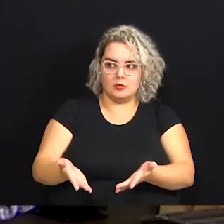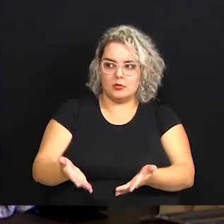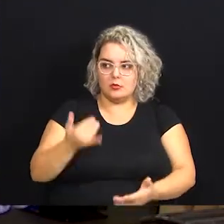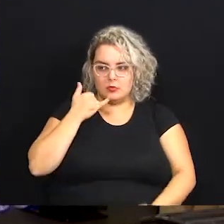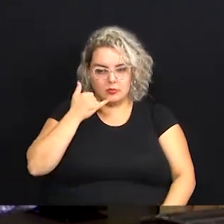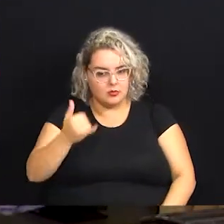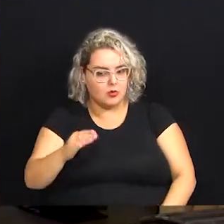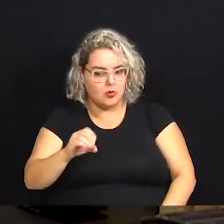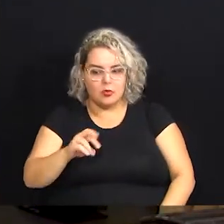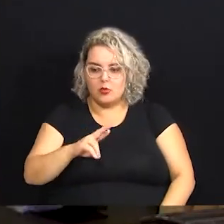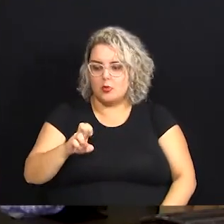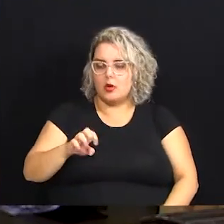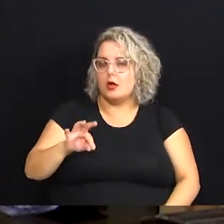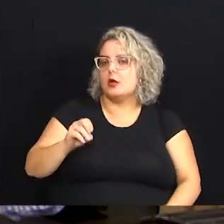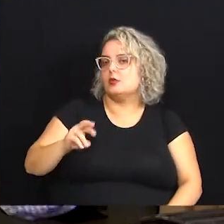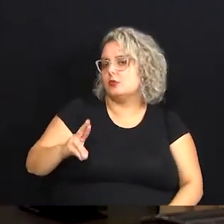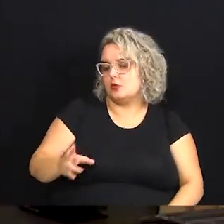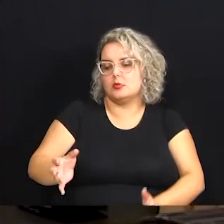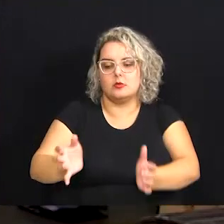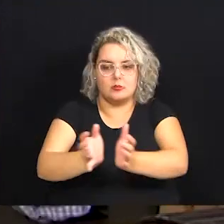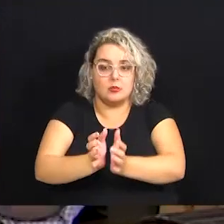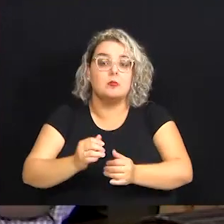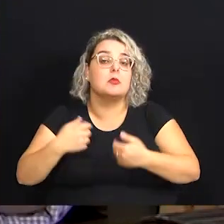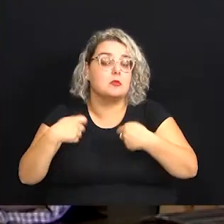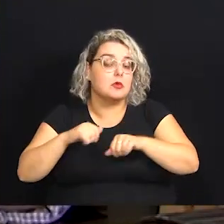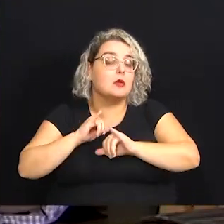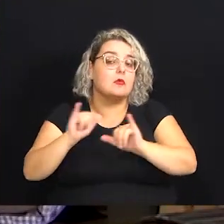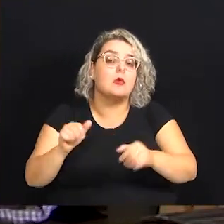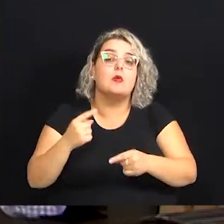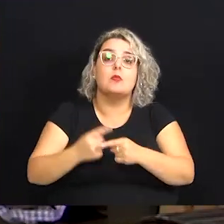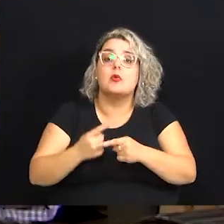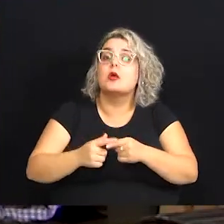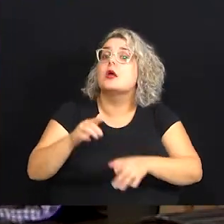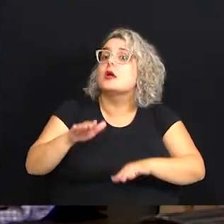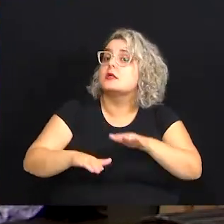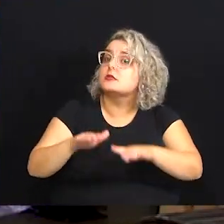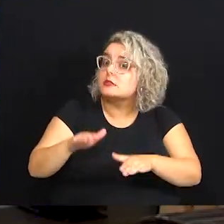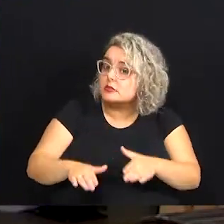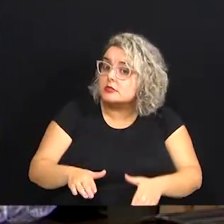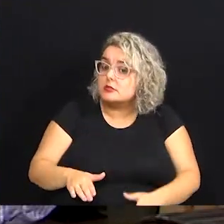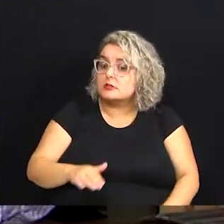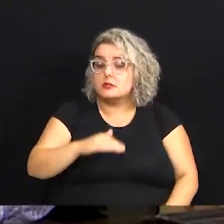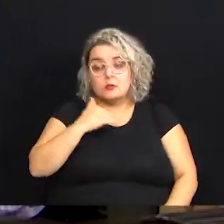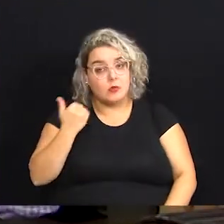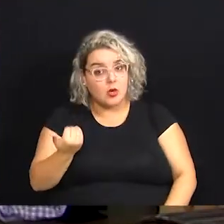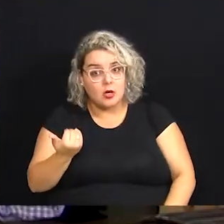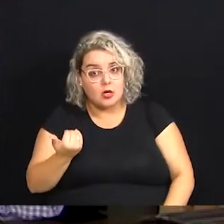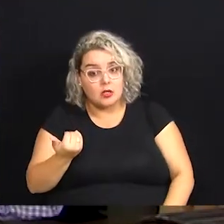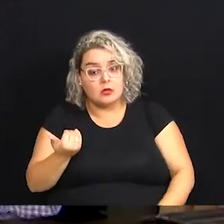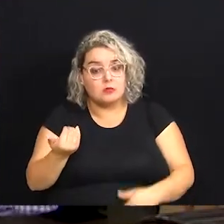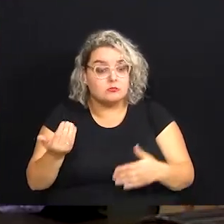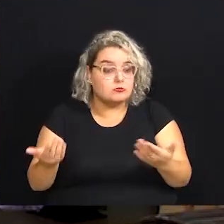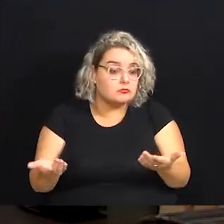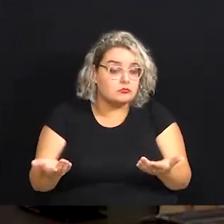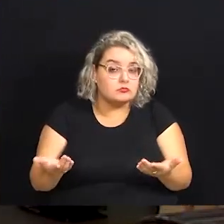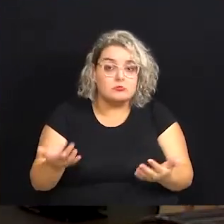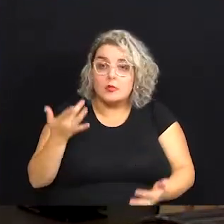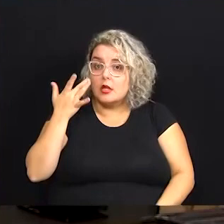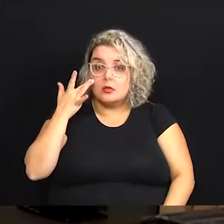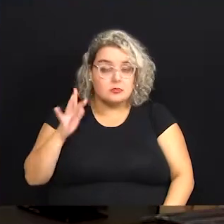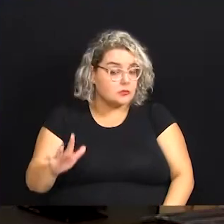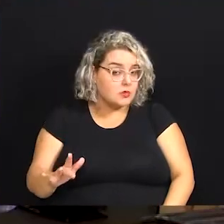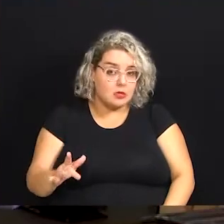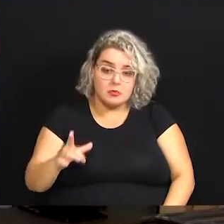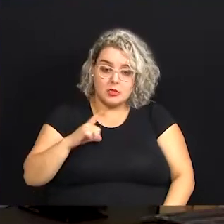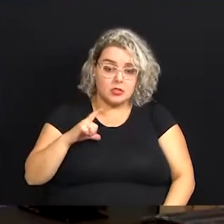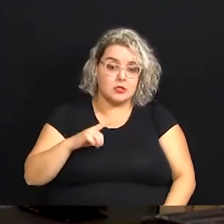Dê o telefone do corretor, da companhia seguradora, mas tem que avisar, porque muitas vezes a pessoa falece e você desconhece